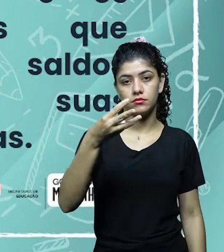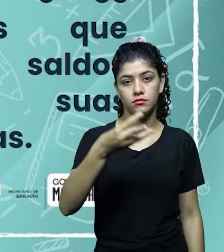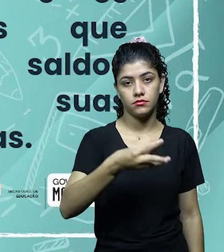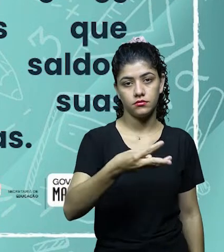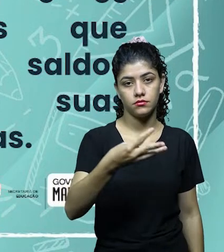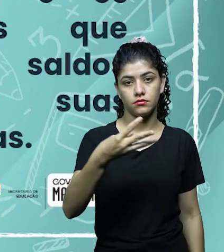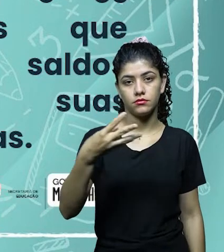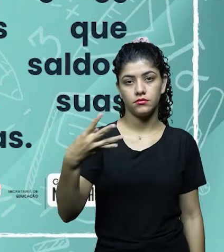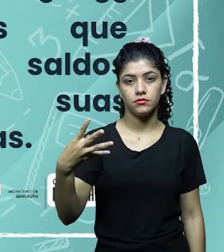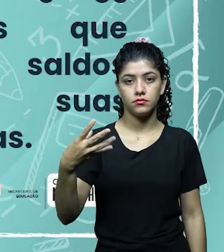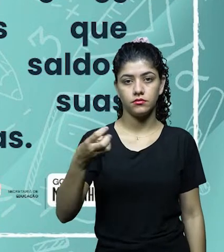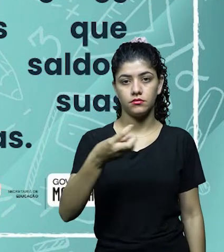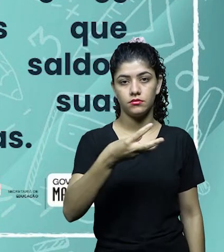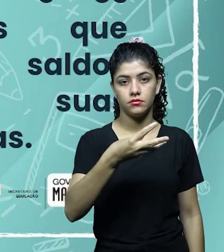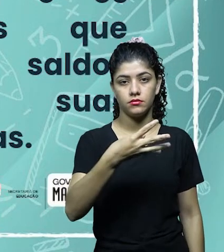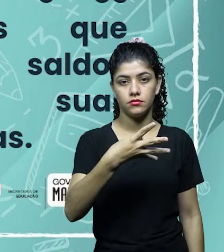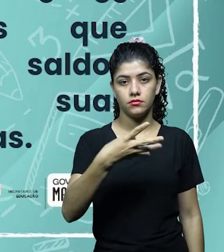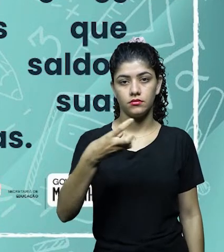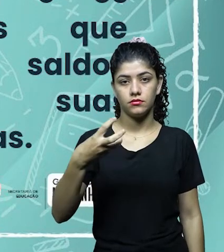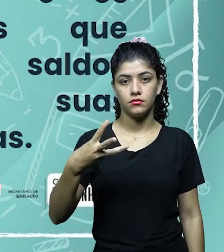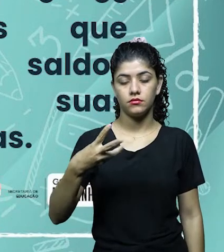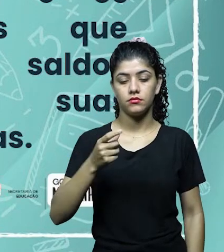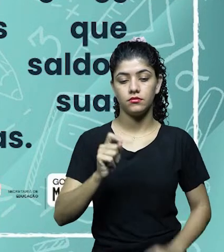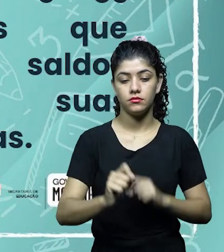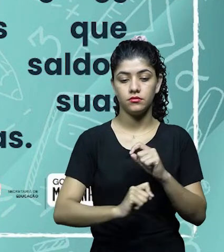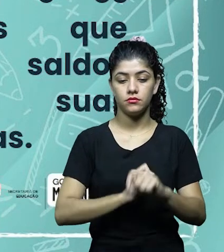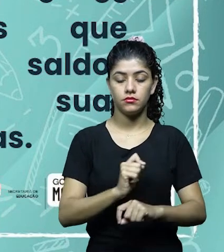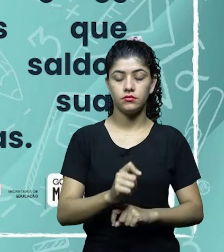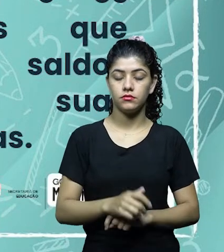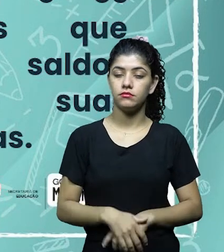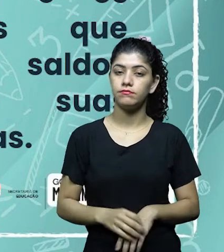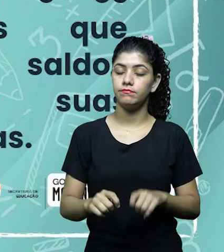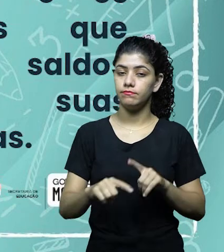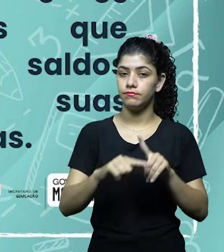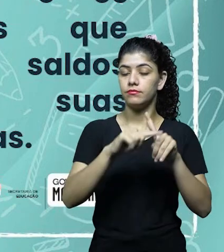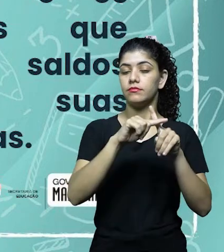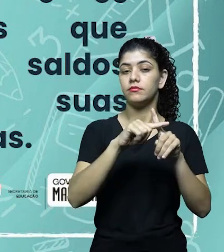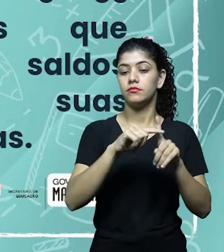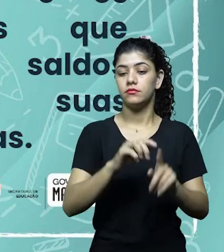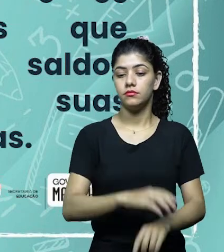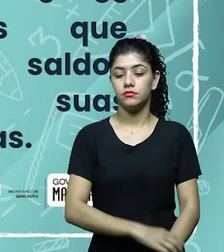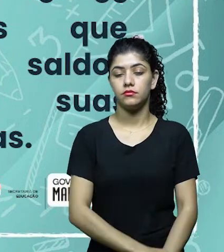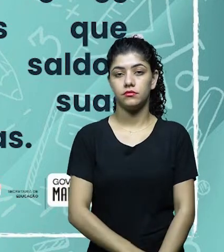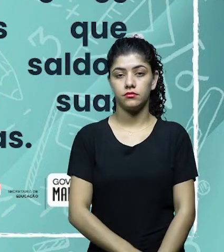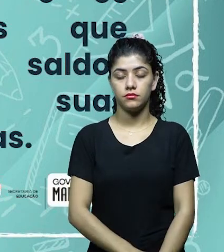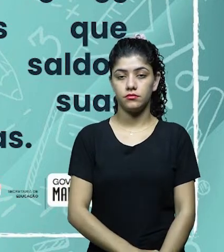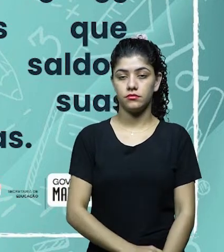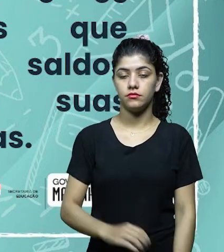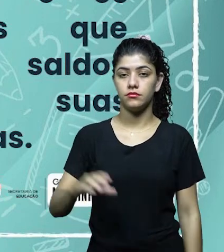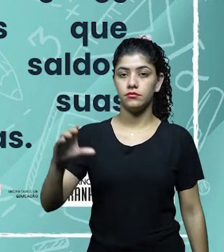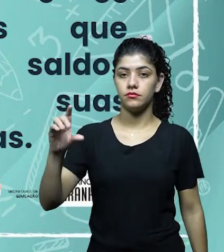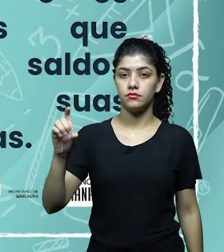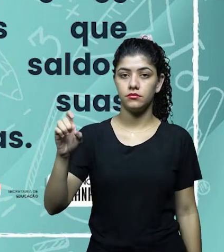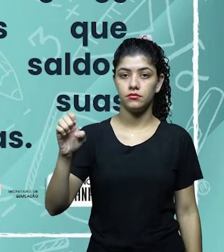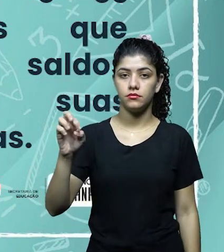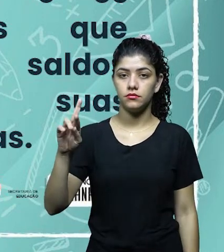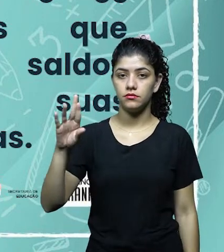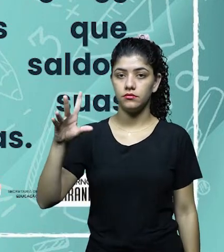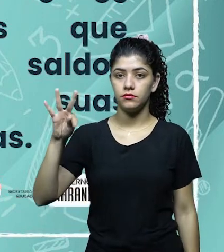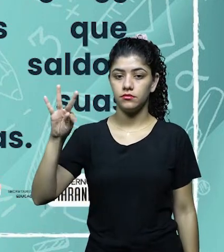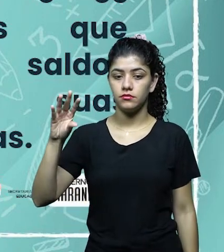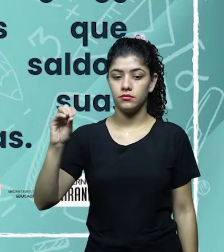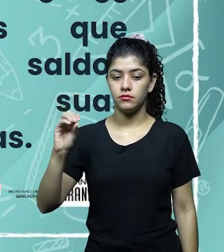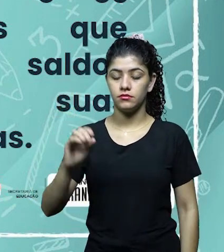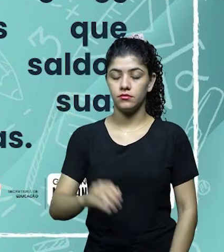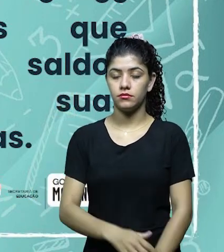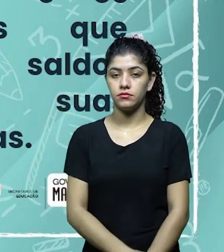R$ 143,11 positivo, que seria o quê? Saldos positivos são crédito, então seria